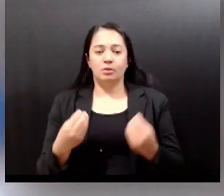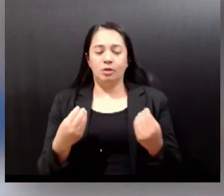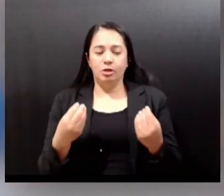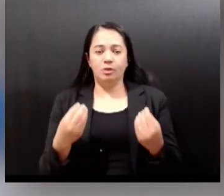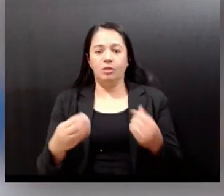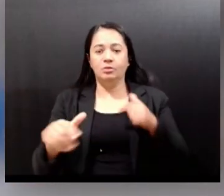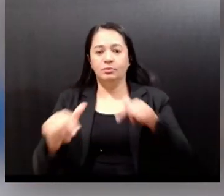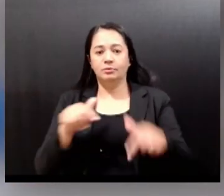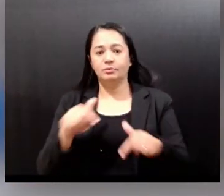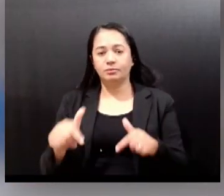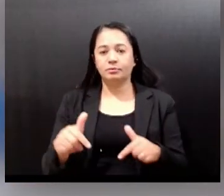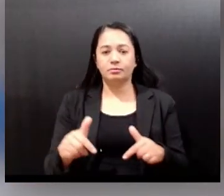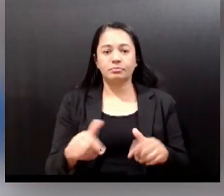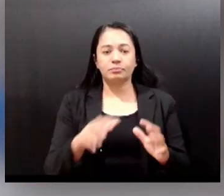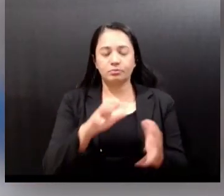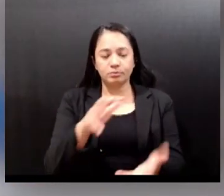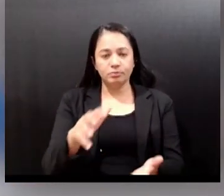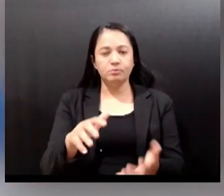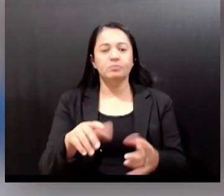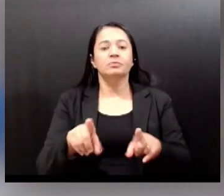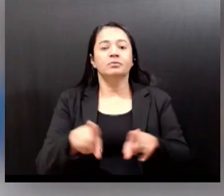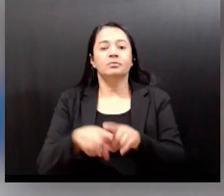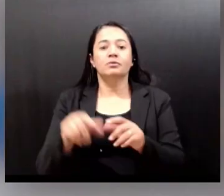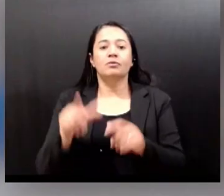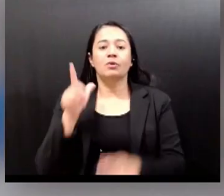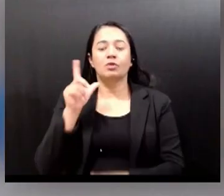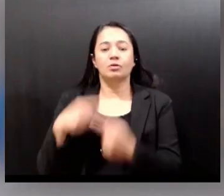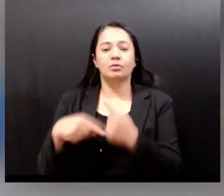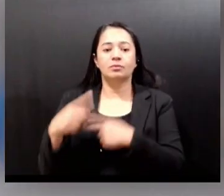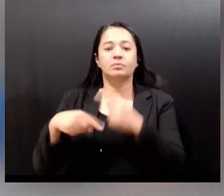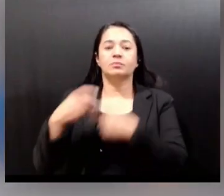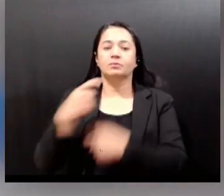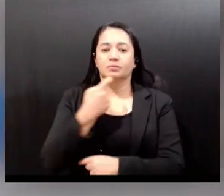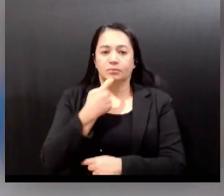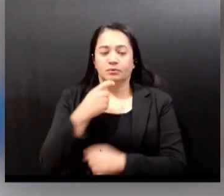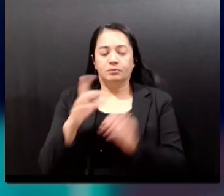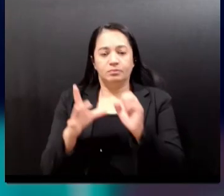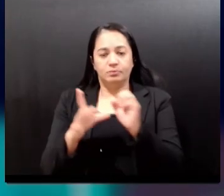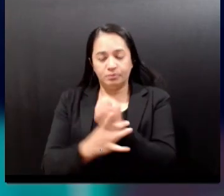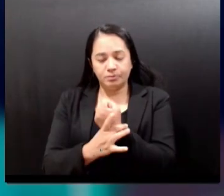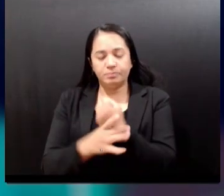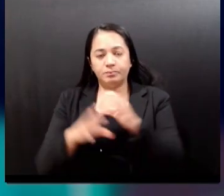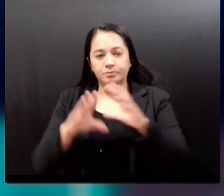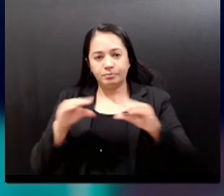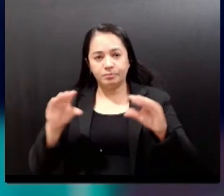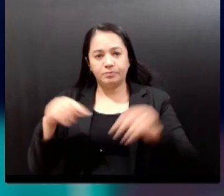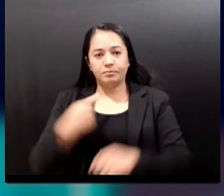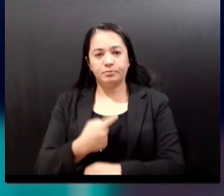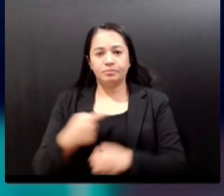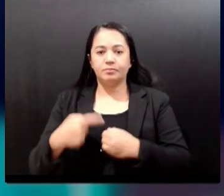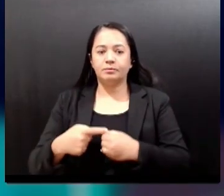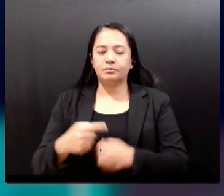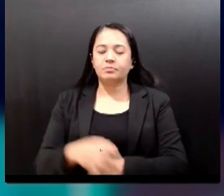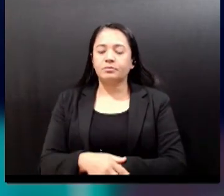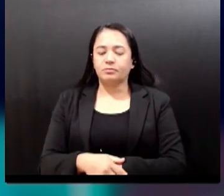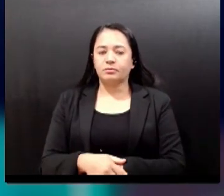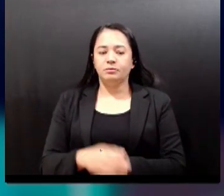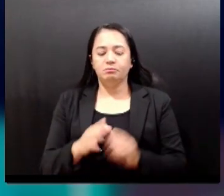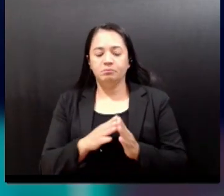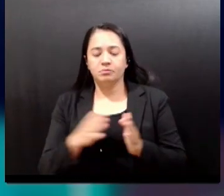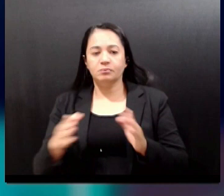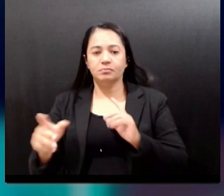inteiro também possa ser desenvolvido aqui com segurança e conforto na nossa cidade. Durante a reunião, vários pontos